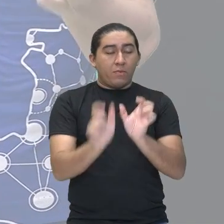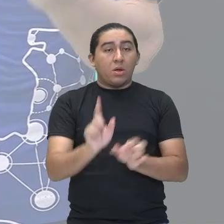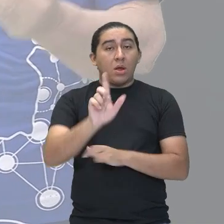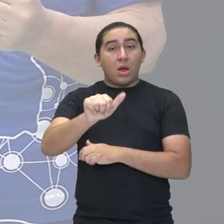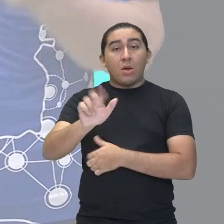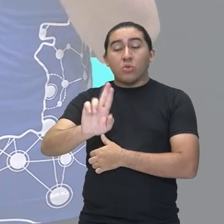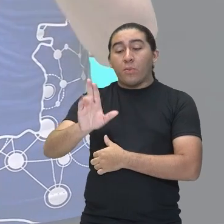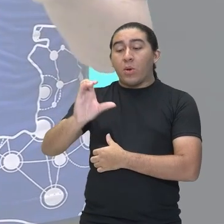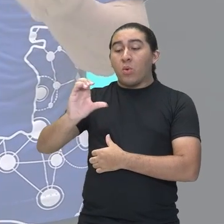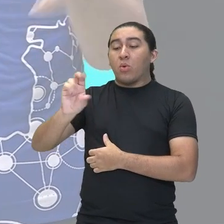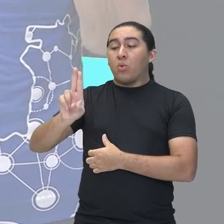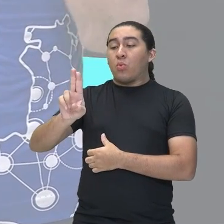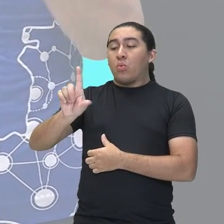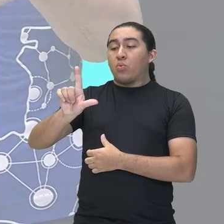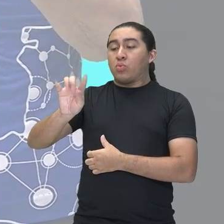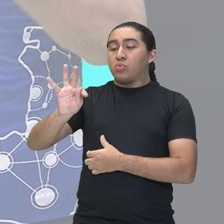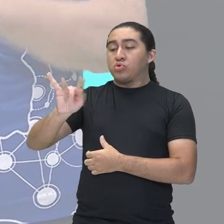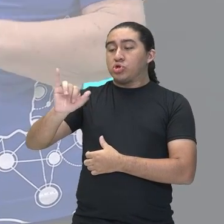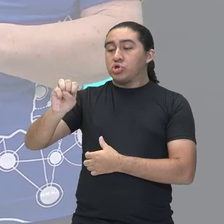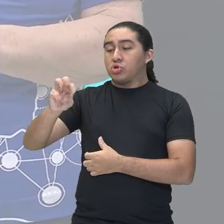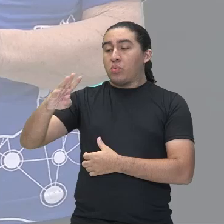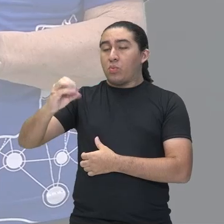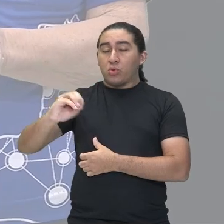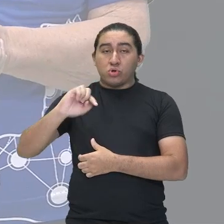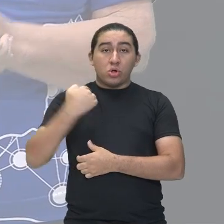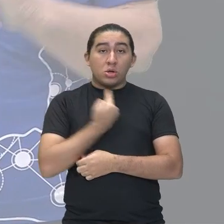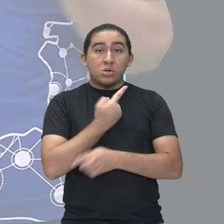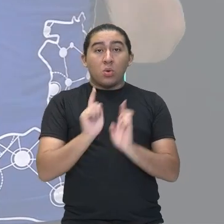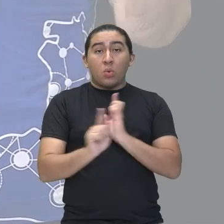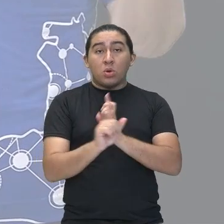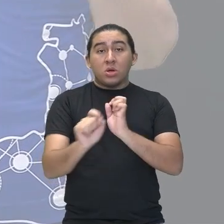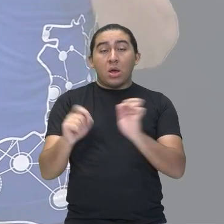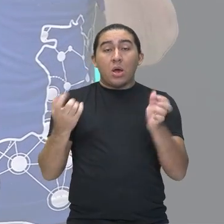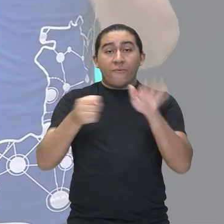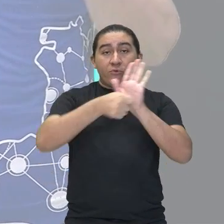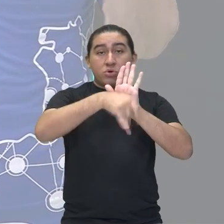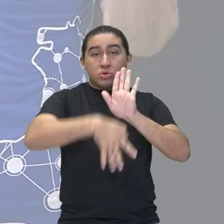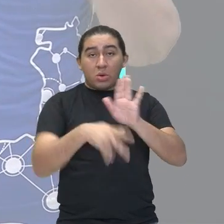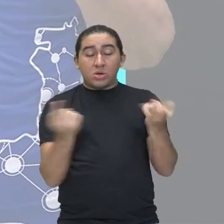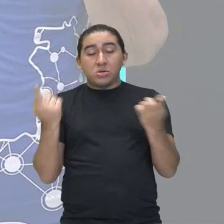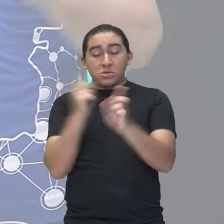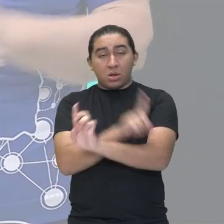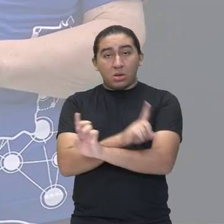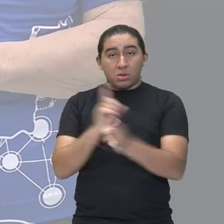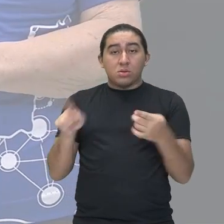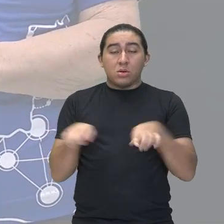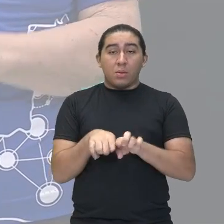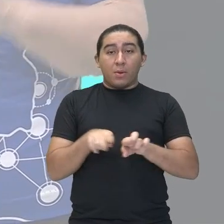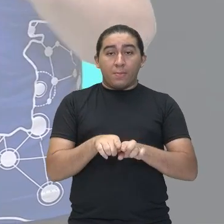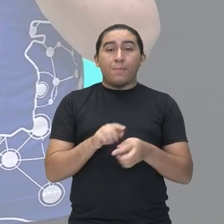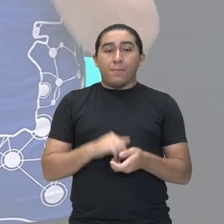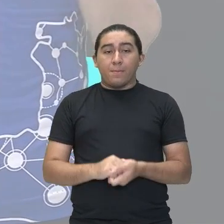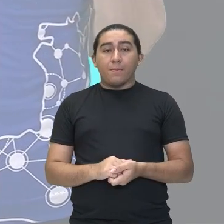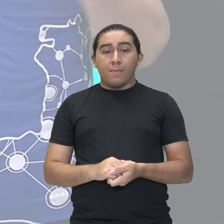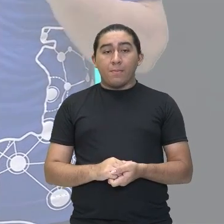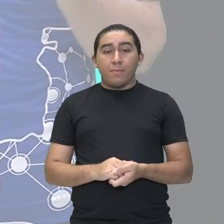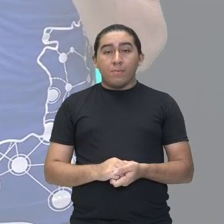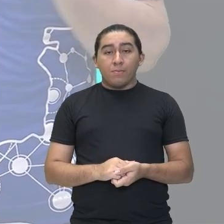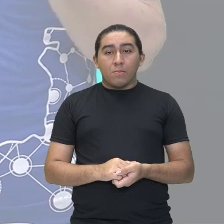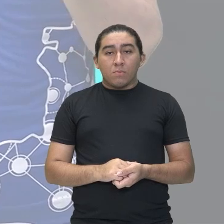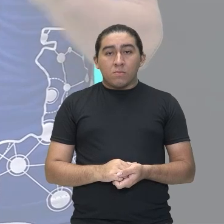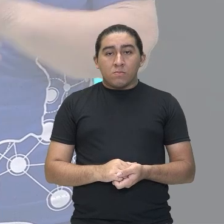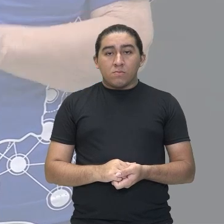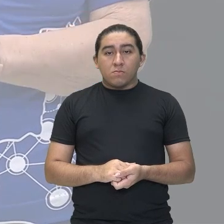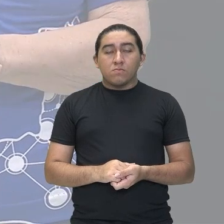de palavras, nós vamos encontrar as antíteses, né? As ideias, as palavras contrárias, as